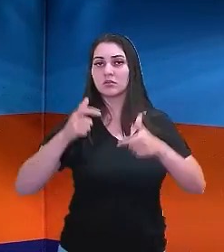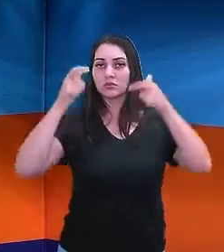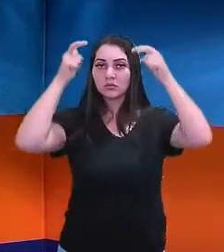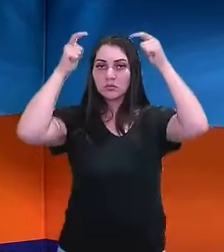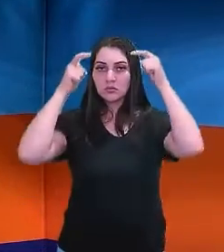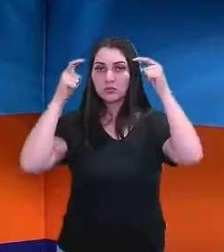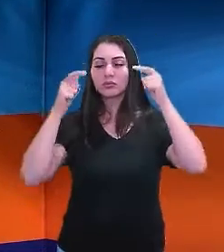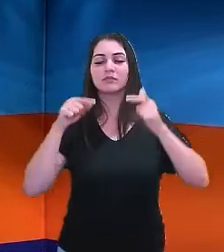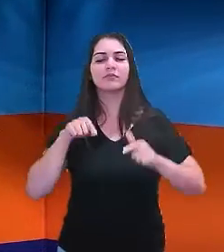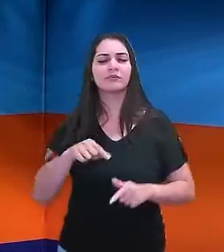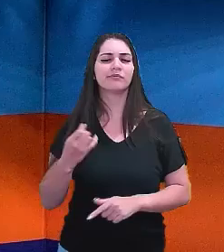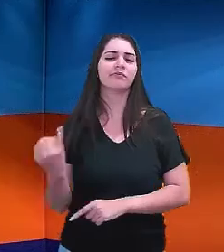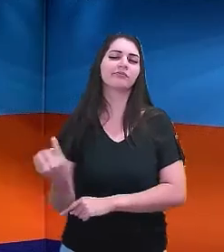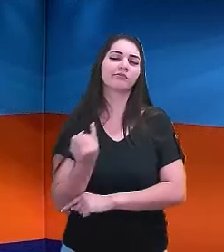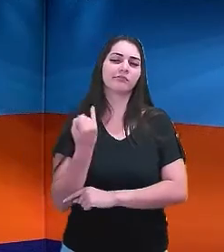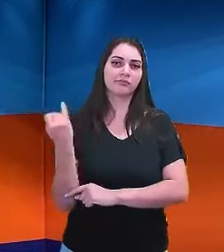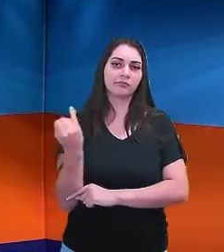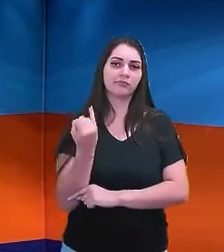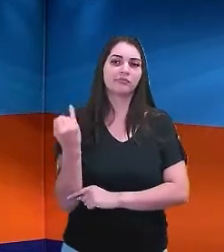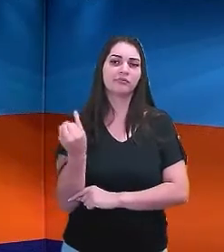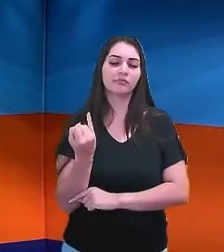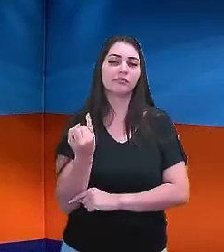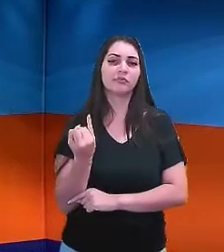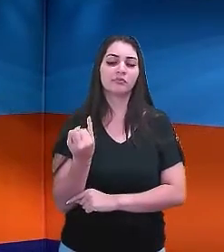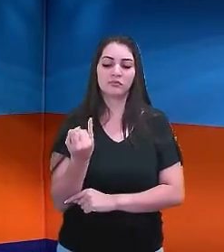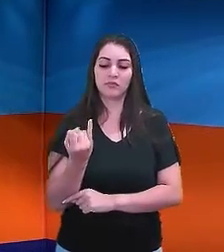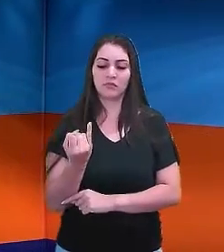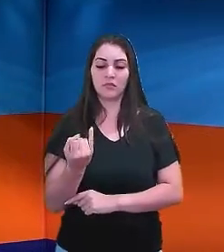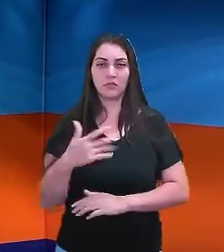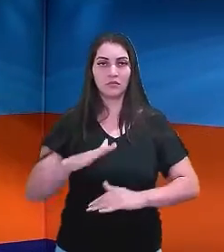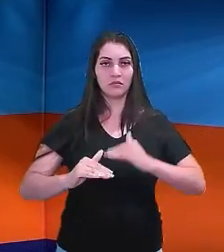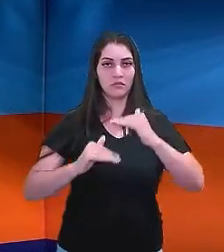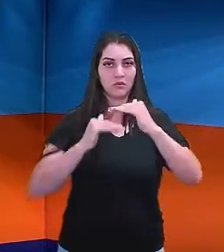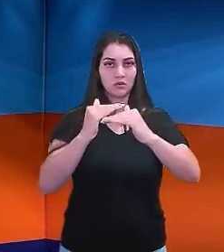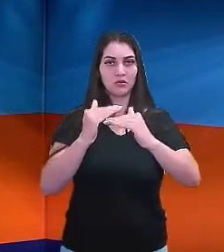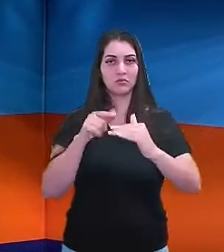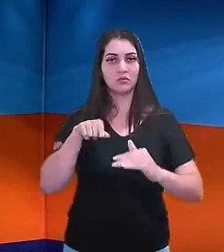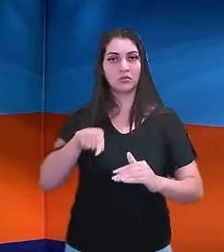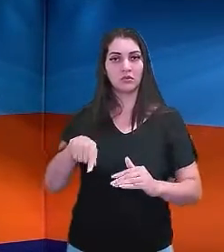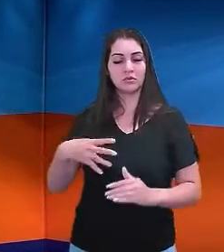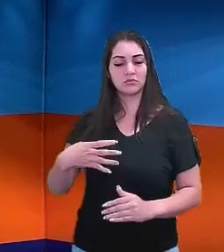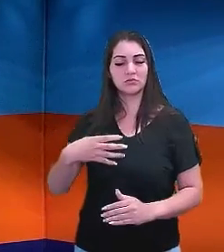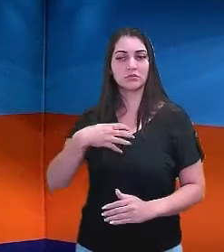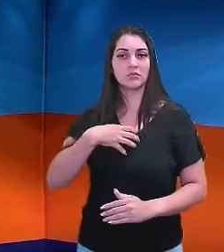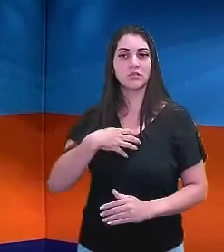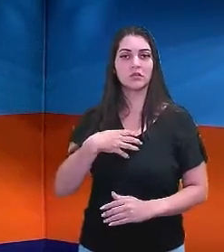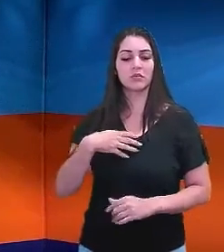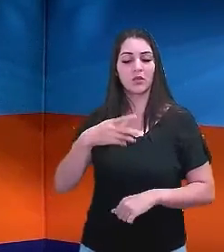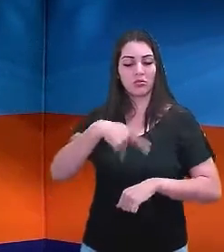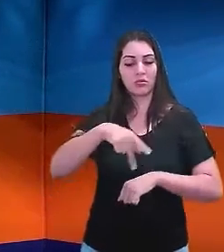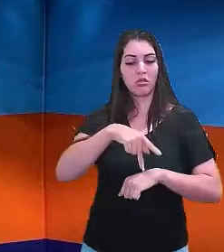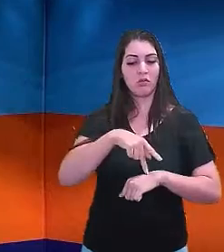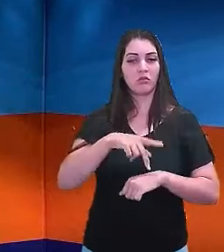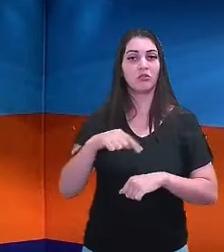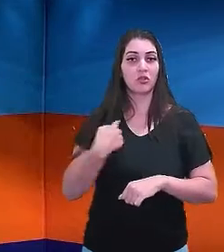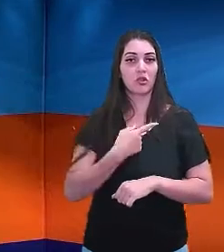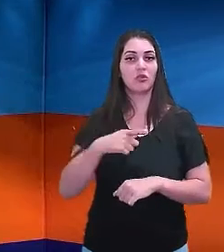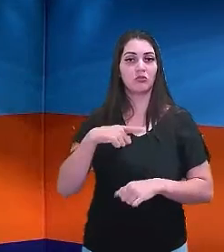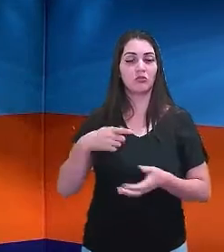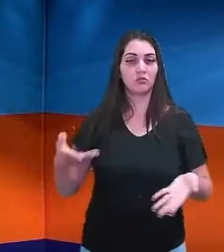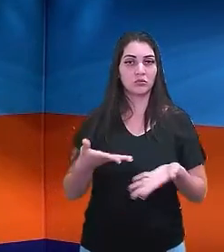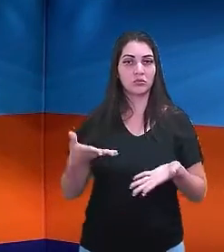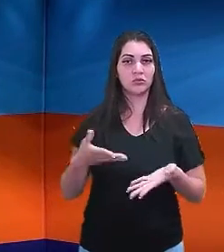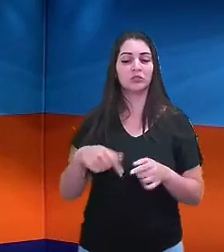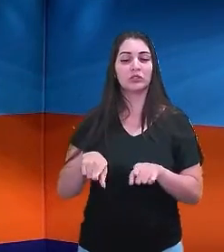reinado foi tão importante para a construção desse sentimento de nação que nós temos hoje